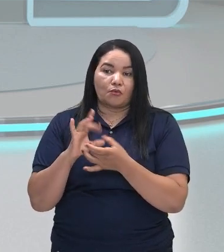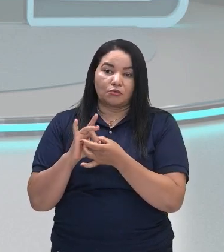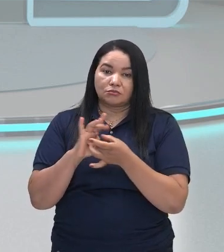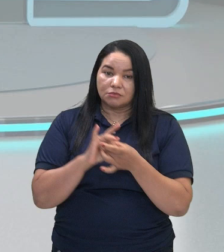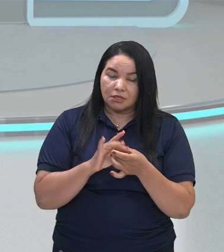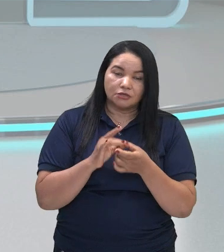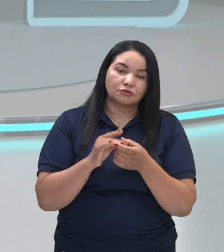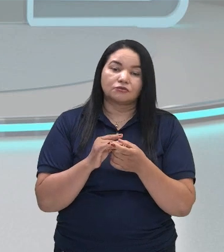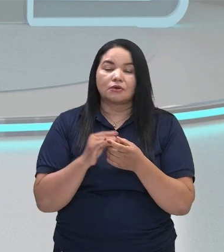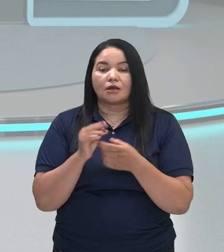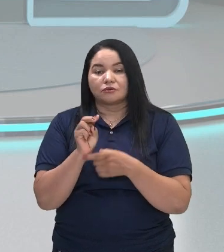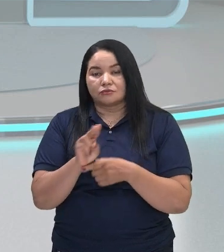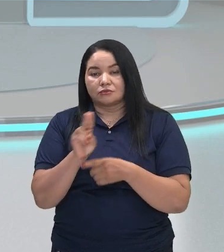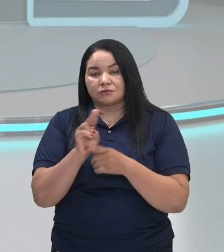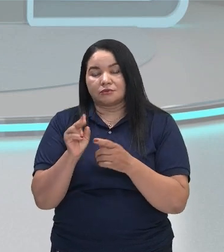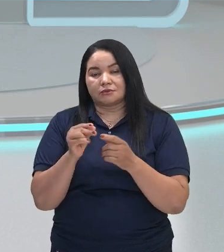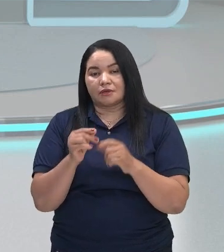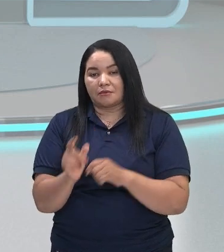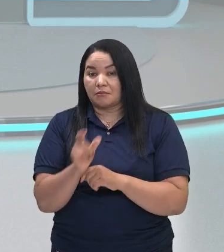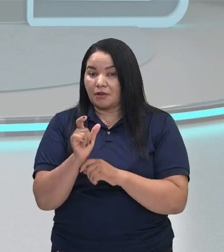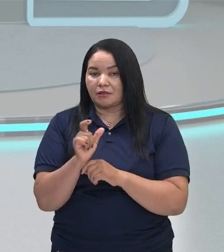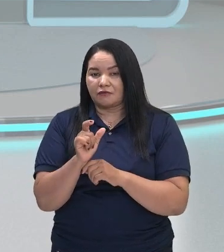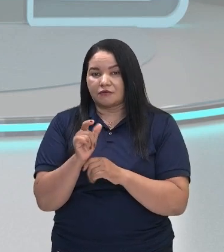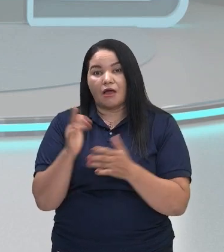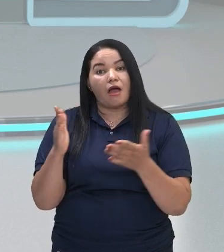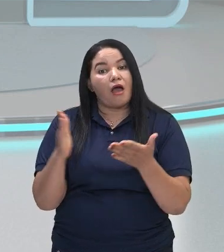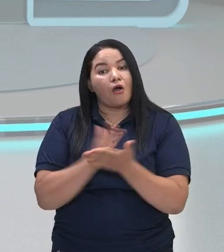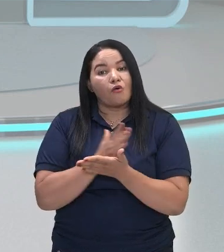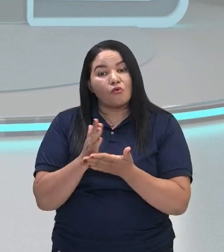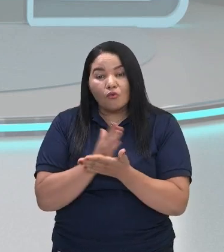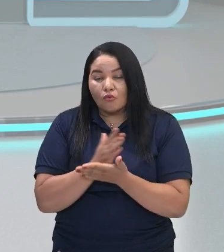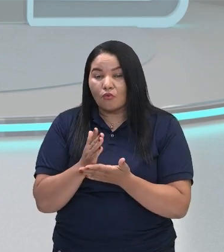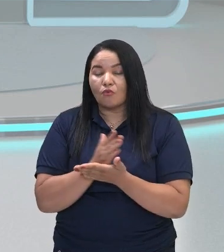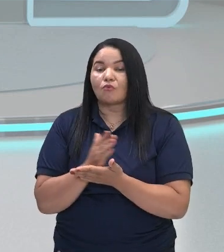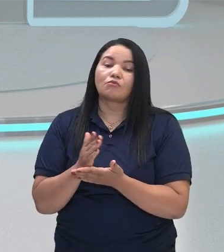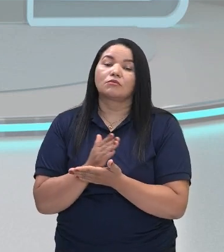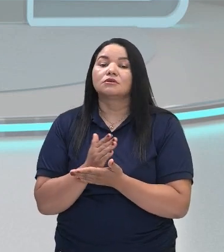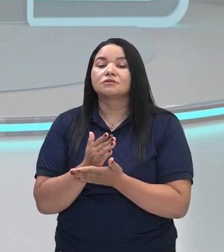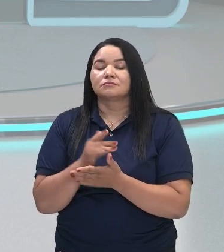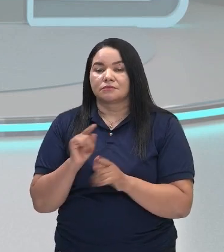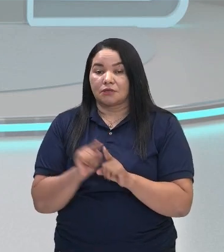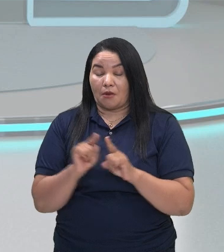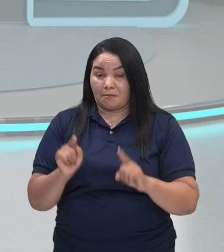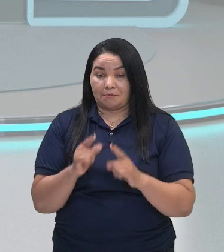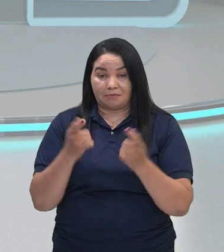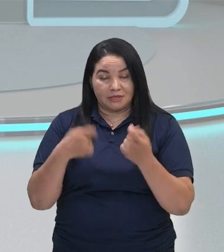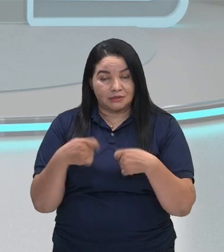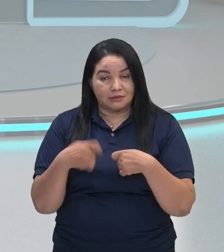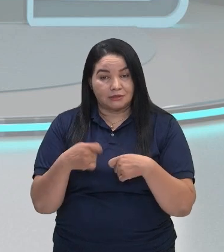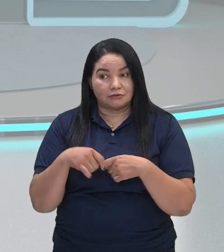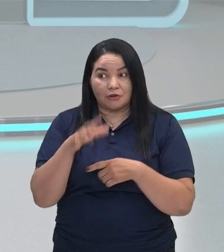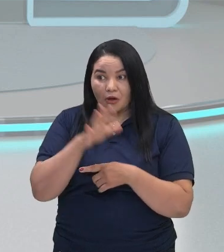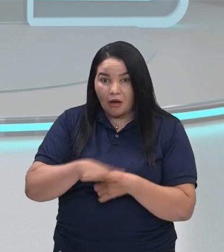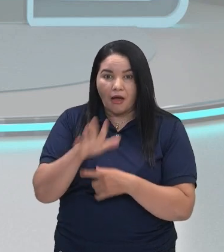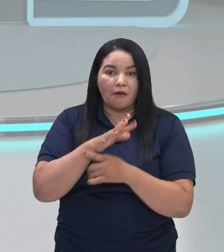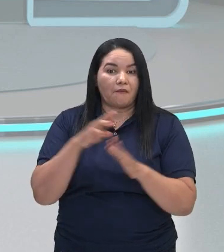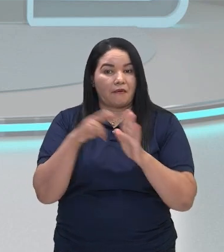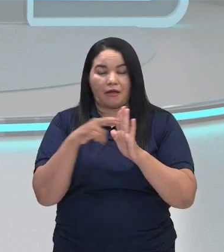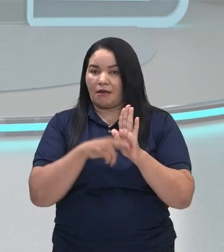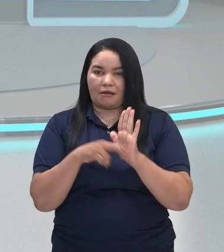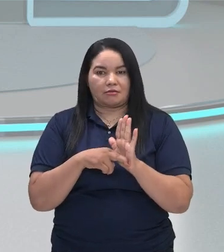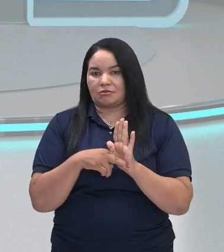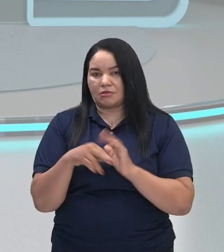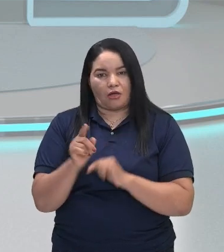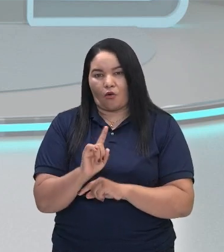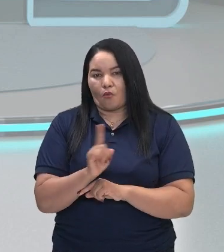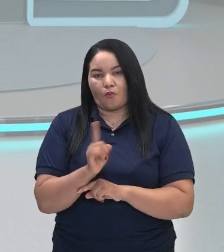inseridas, ok? Então, algumas palavras, e daí a necessidade da gente não generalizar e dizer que é uma regra, por exemplo,